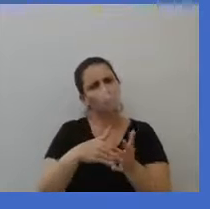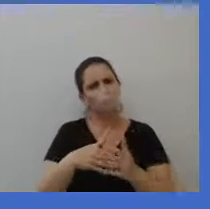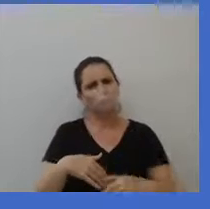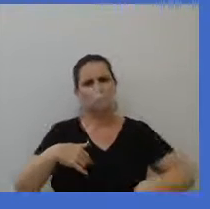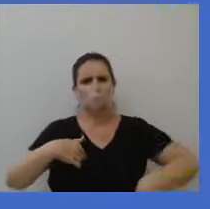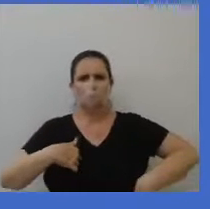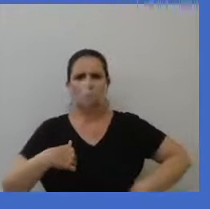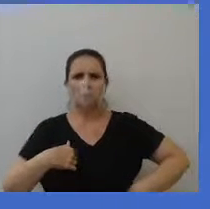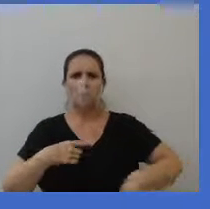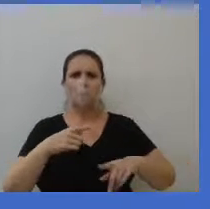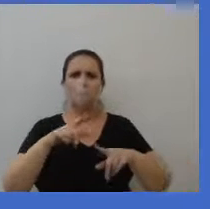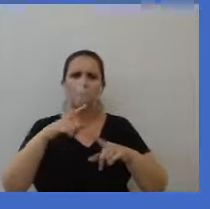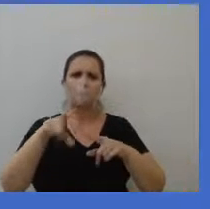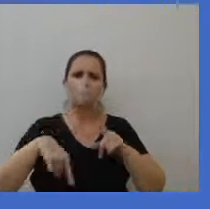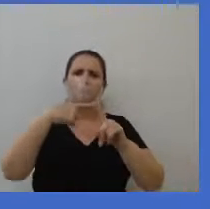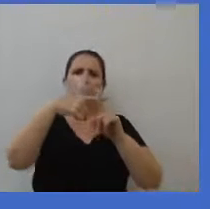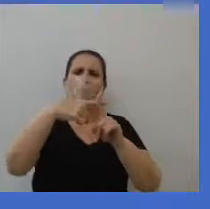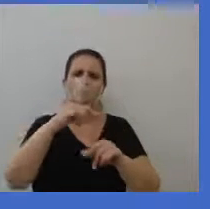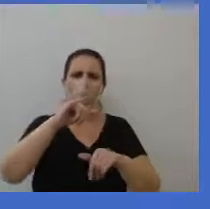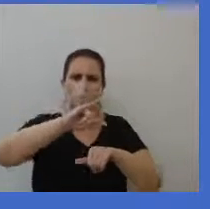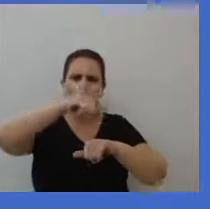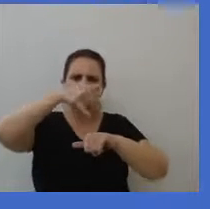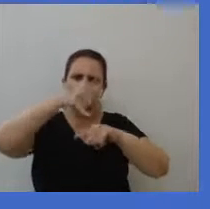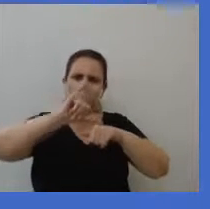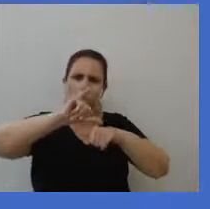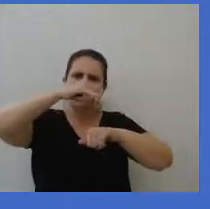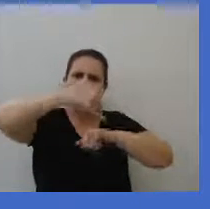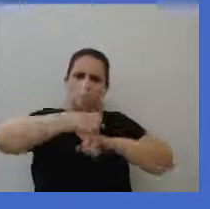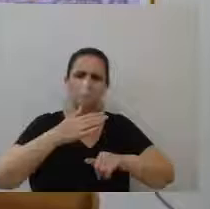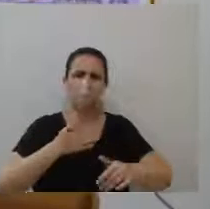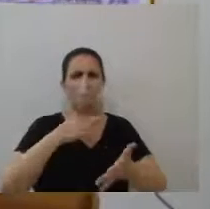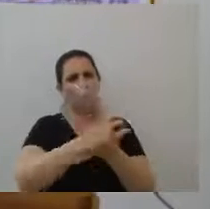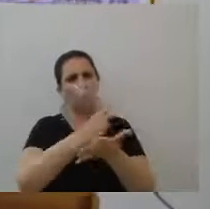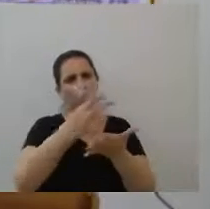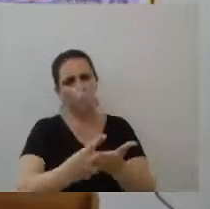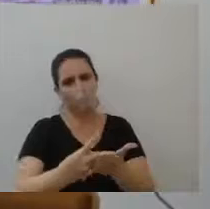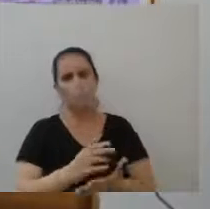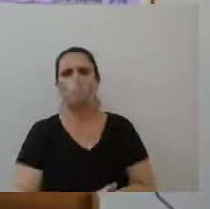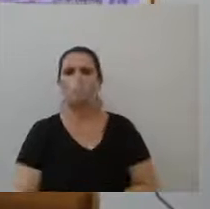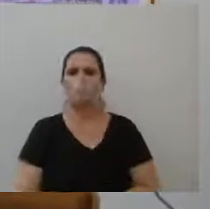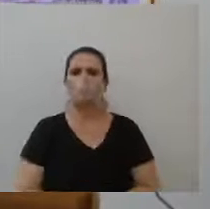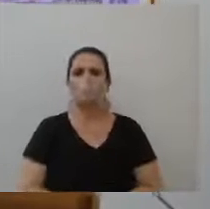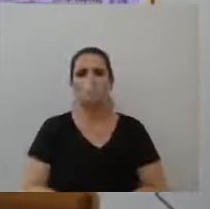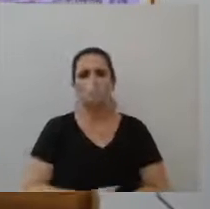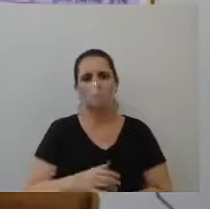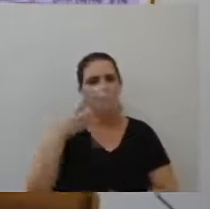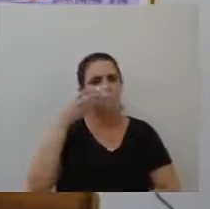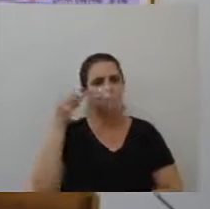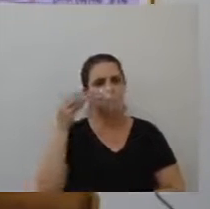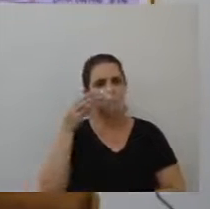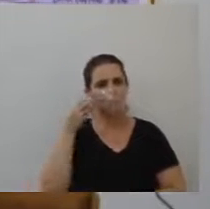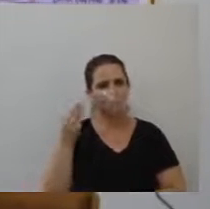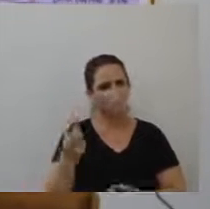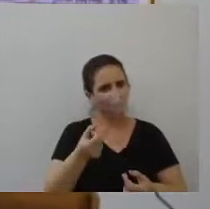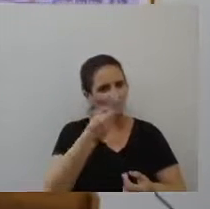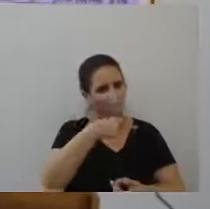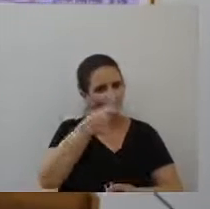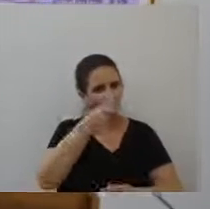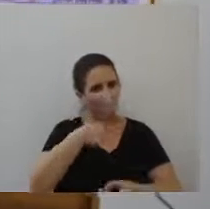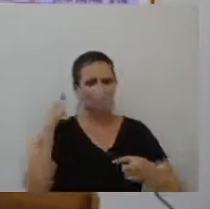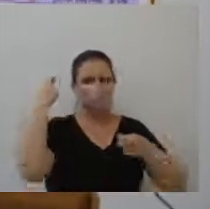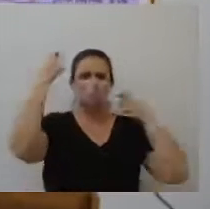produzem coisas, ajudam os governos a tomarem decisões. Governos tomam decisões